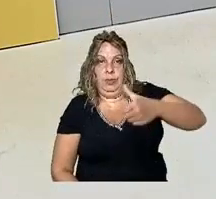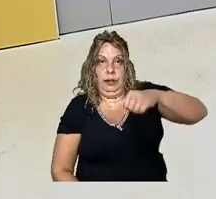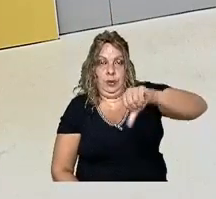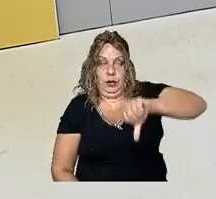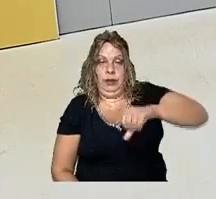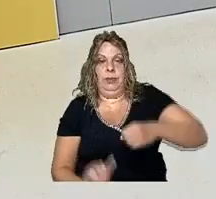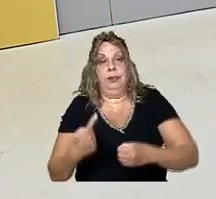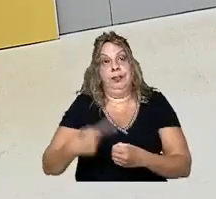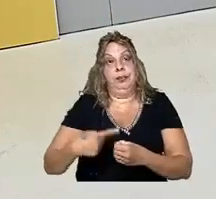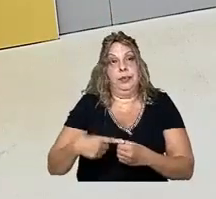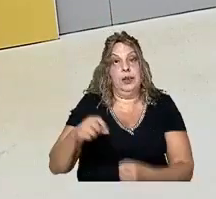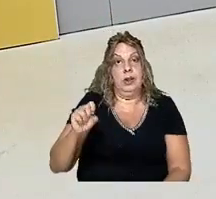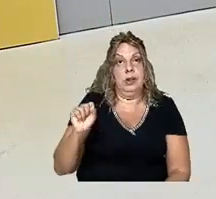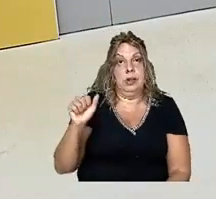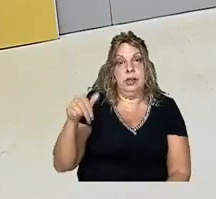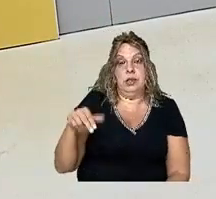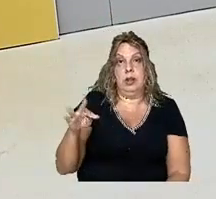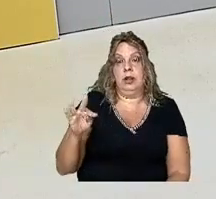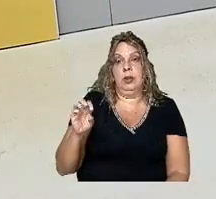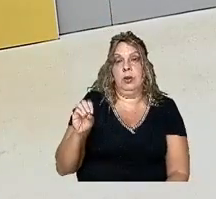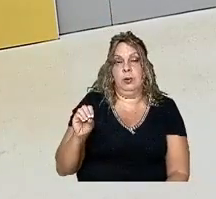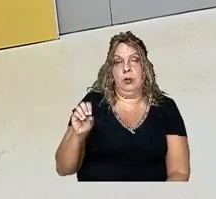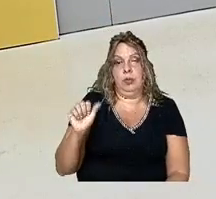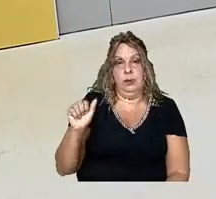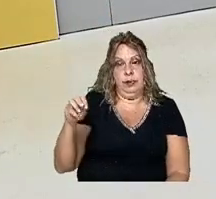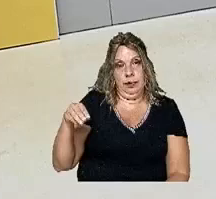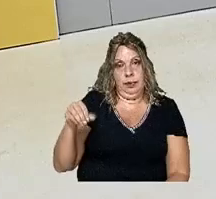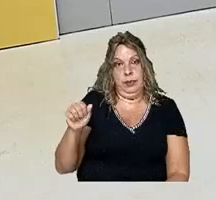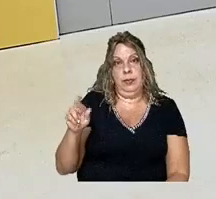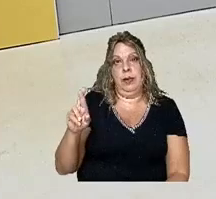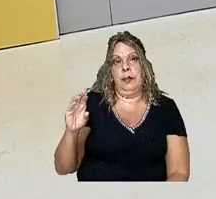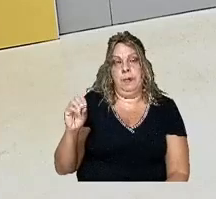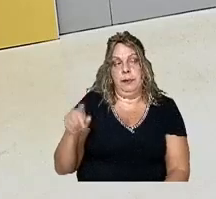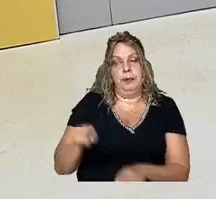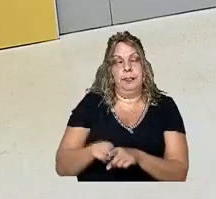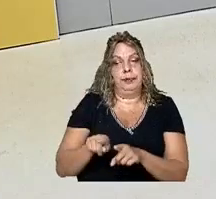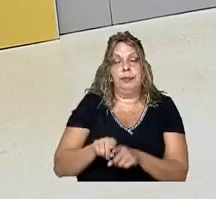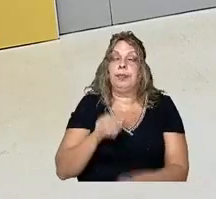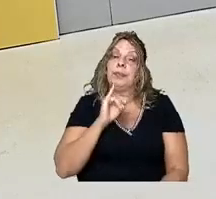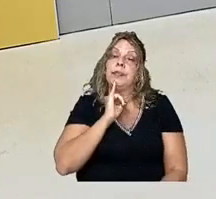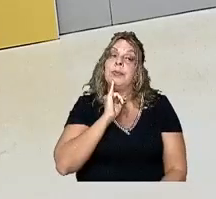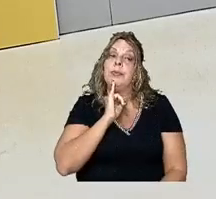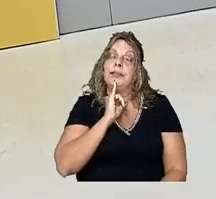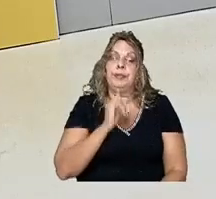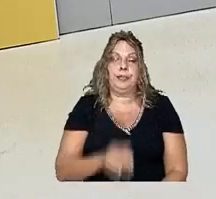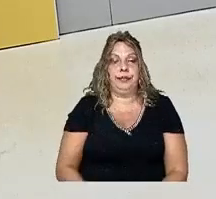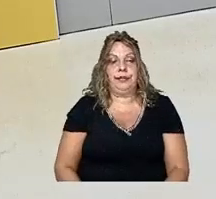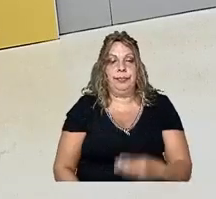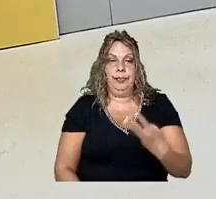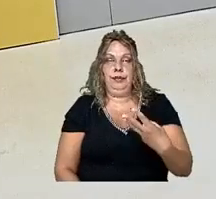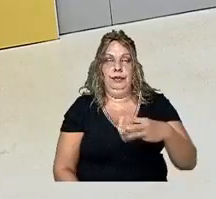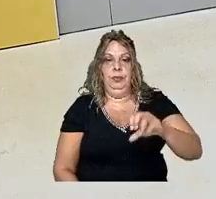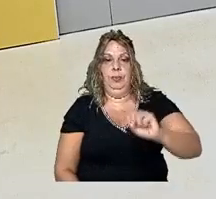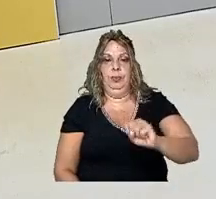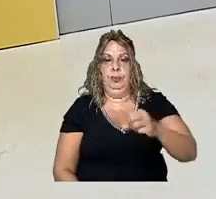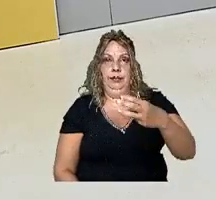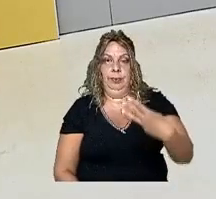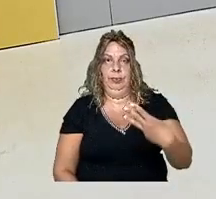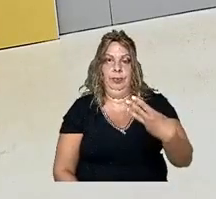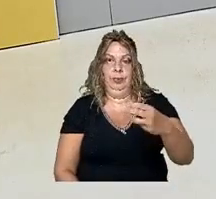Juninho. Itabaiana com a Maria Eduarda. E Parque dos Faróis com o Luan, 38, 38. Marque aí o